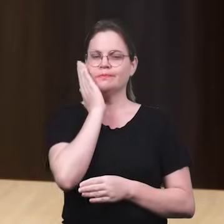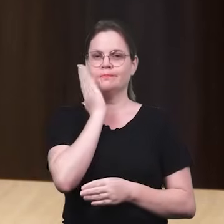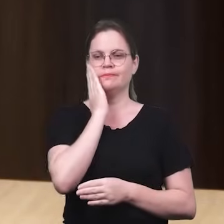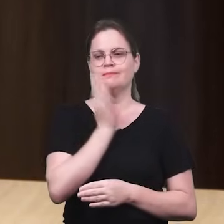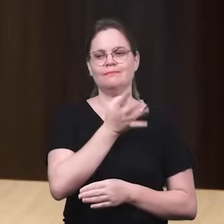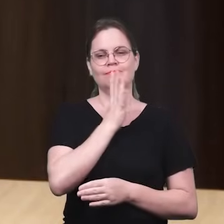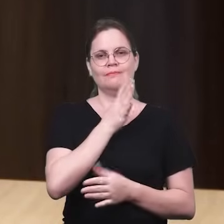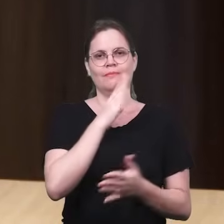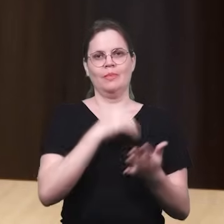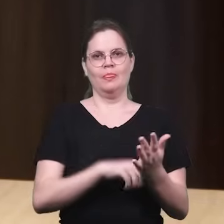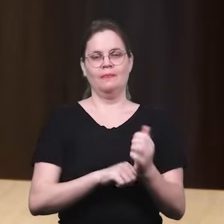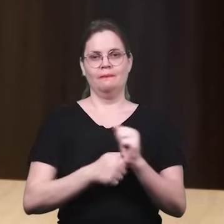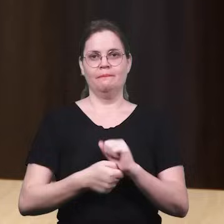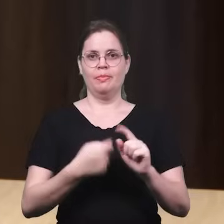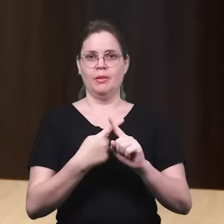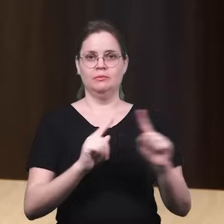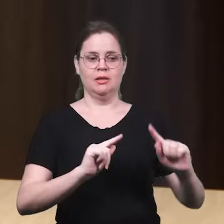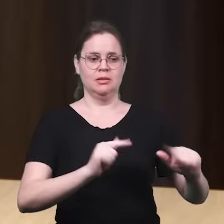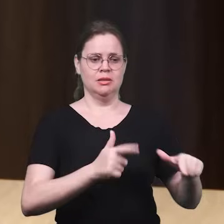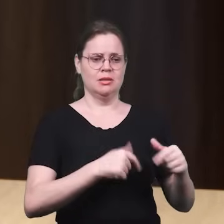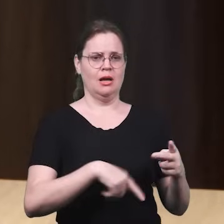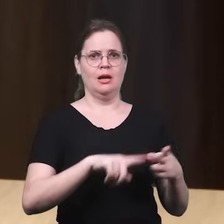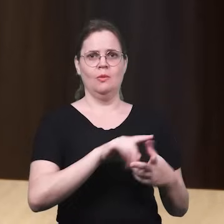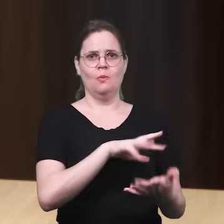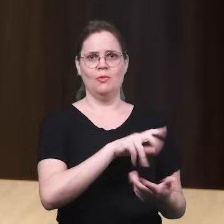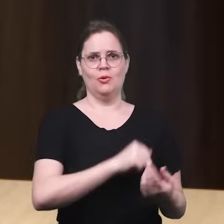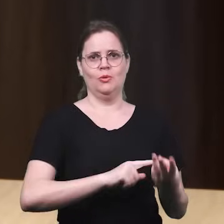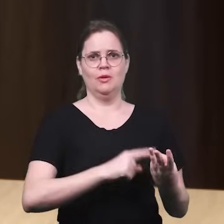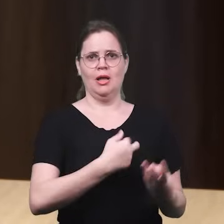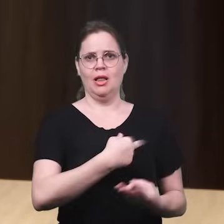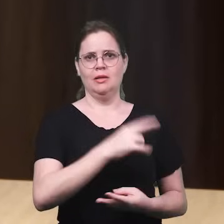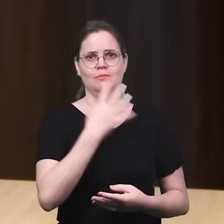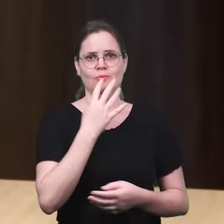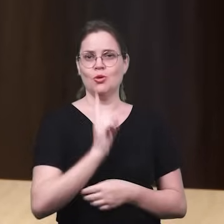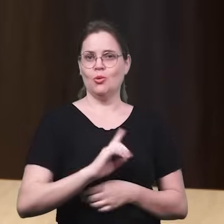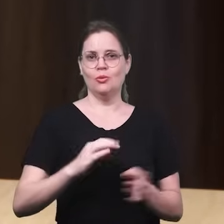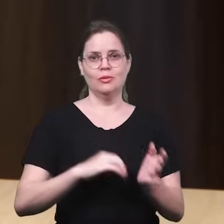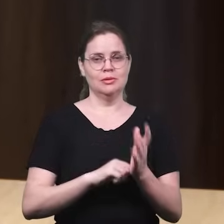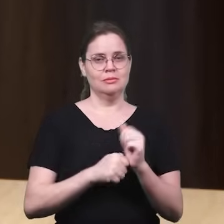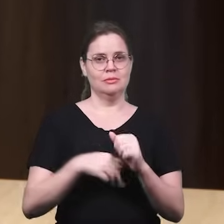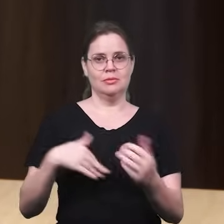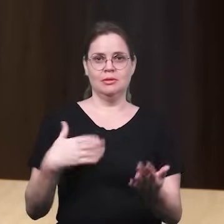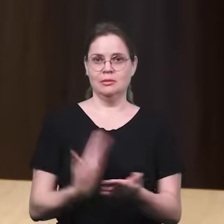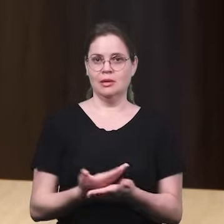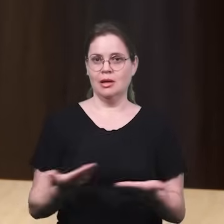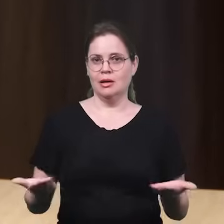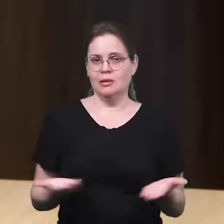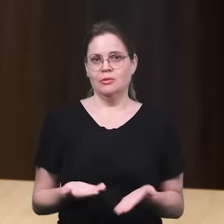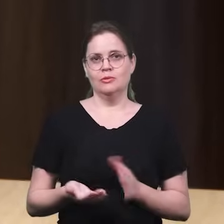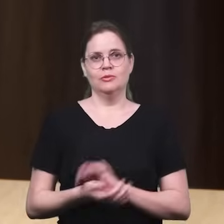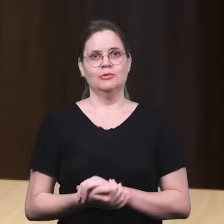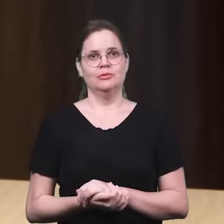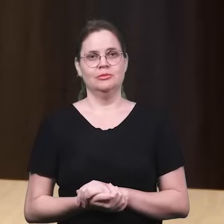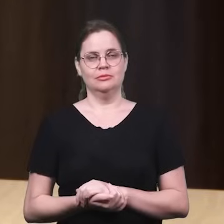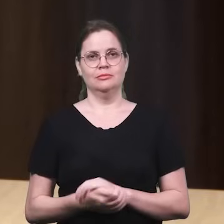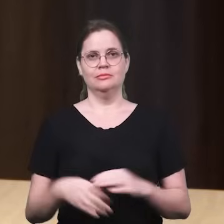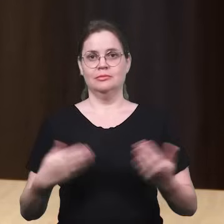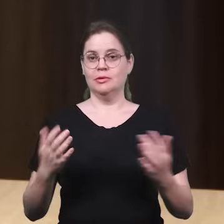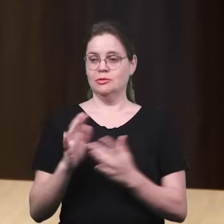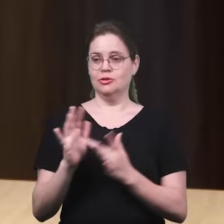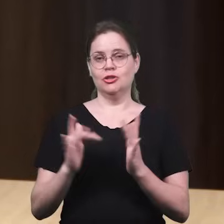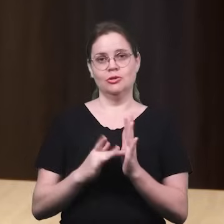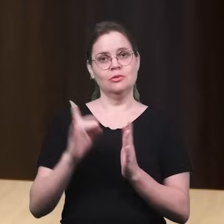mas Israel, o mundo, a religião, não conhece, até hoje, não é? Continua oculto. Jesus